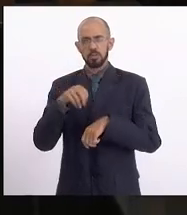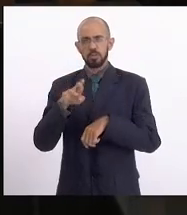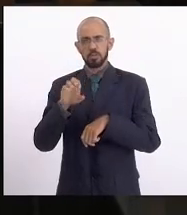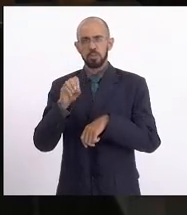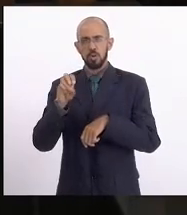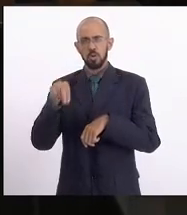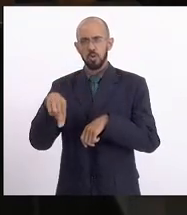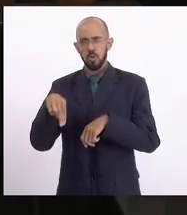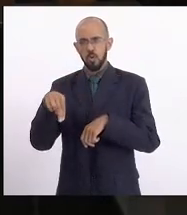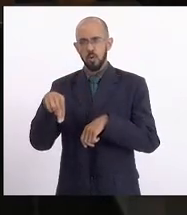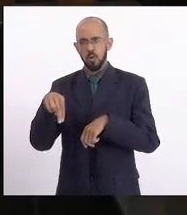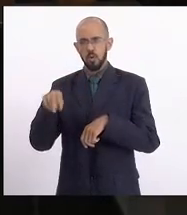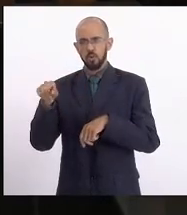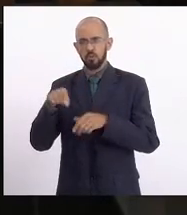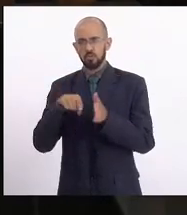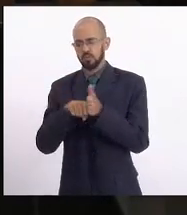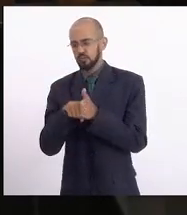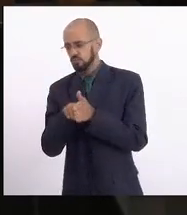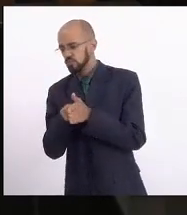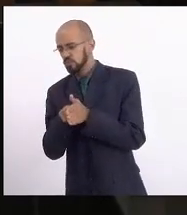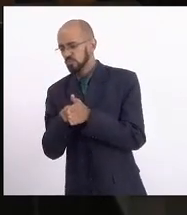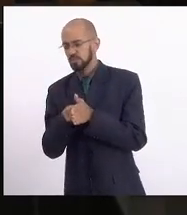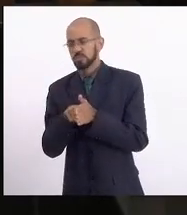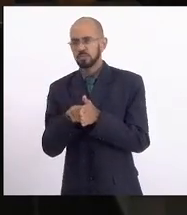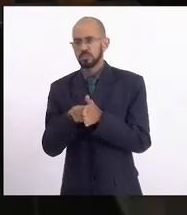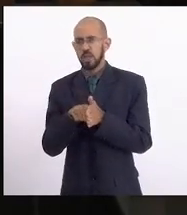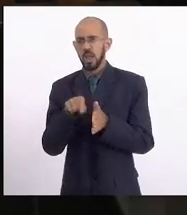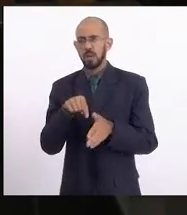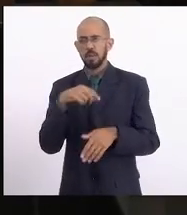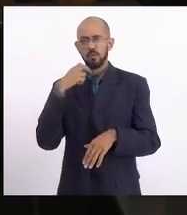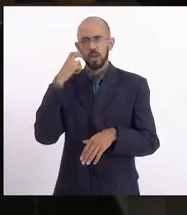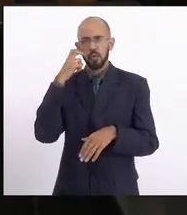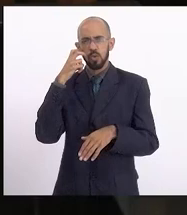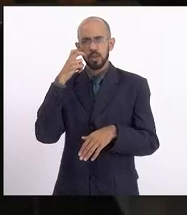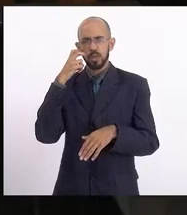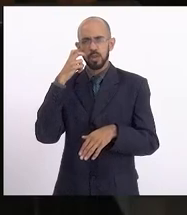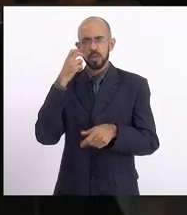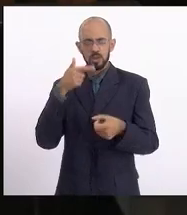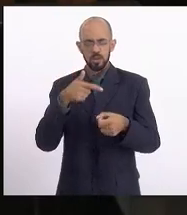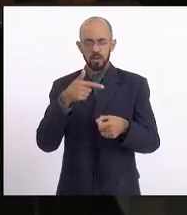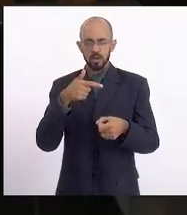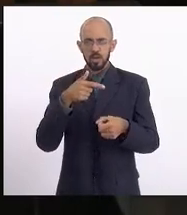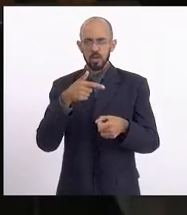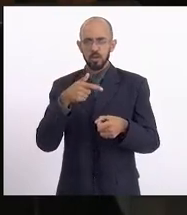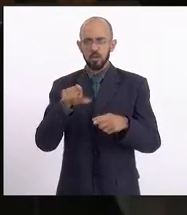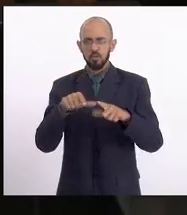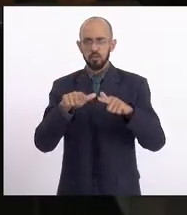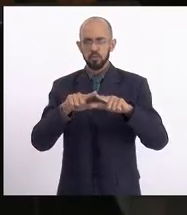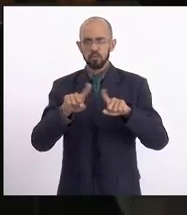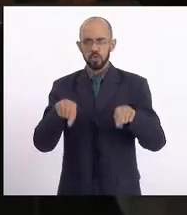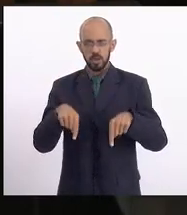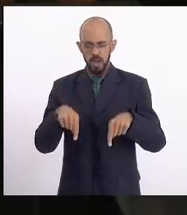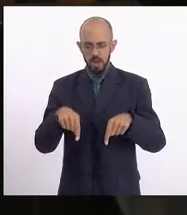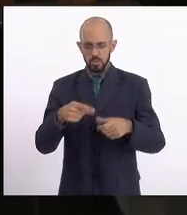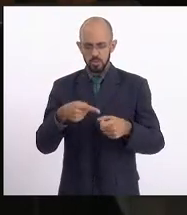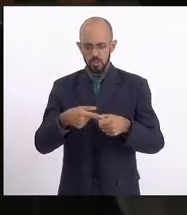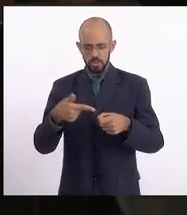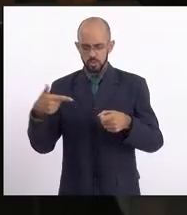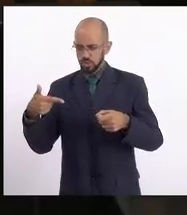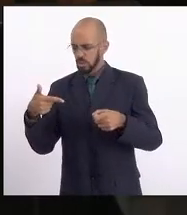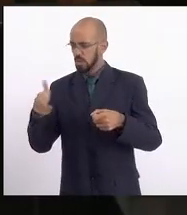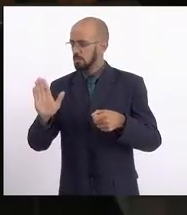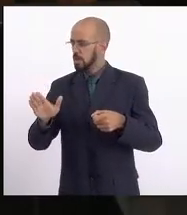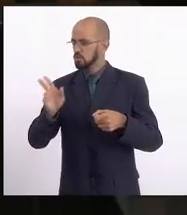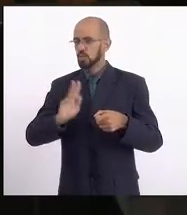porque é uma vergonha. O frentista retira a bomba, para de sair, só que continua